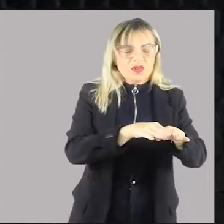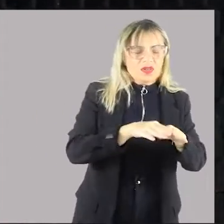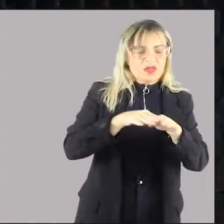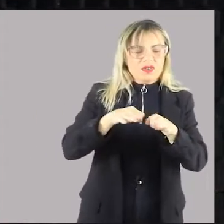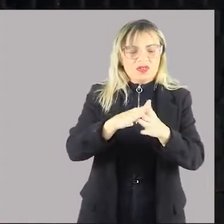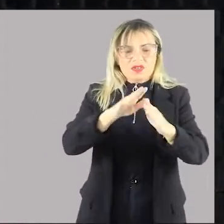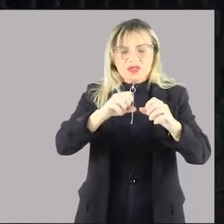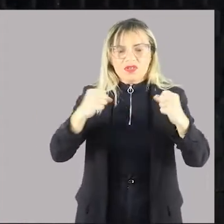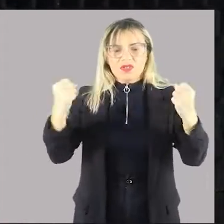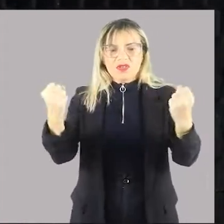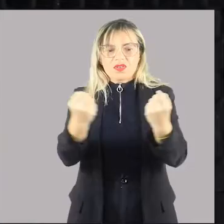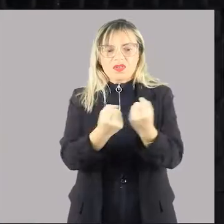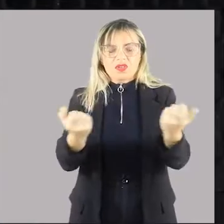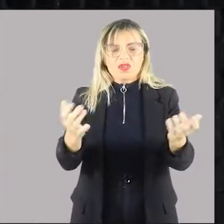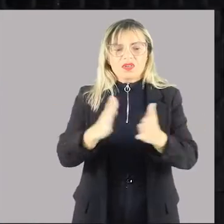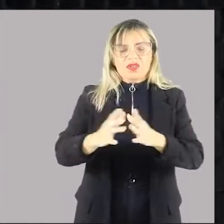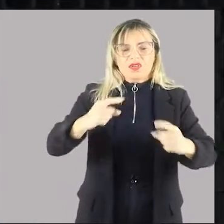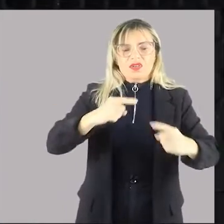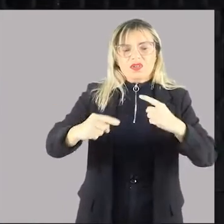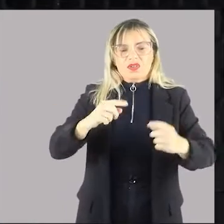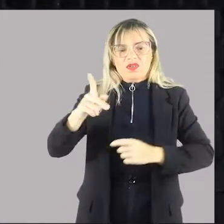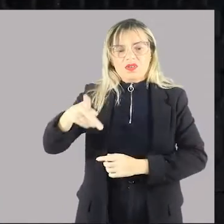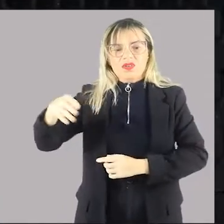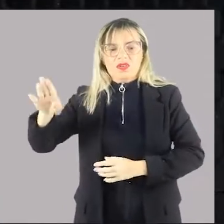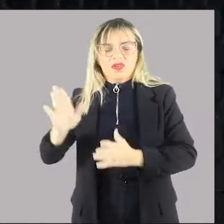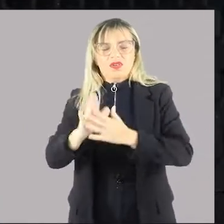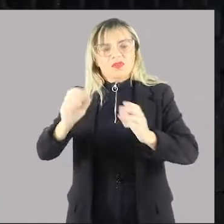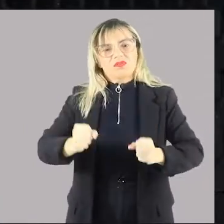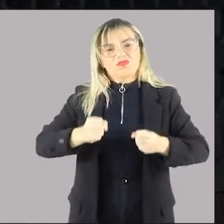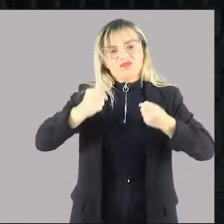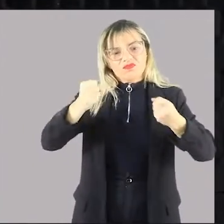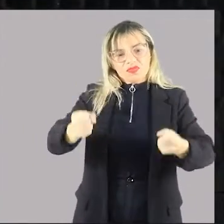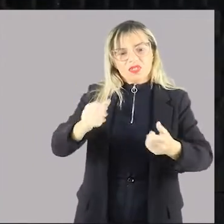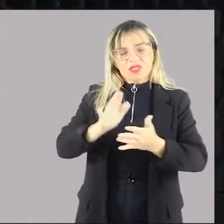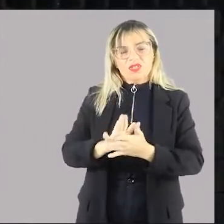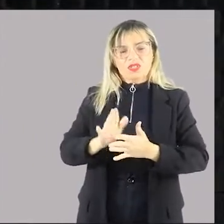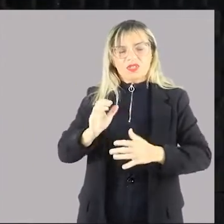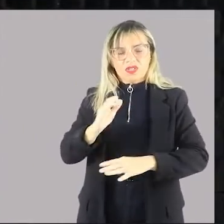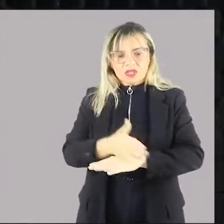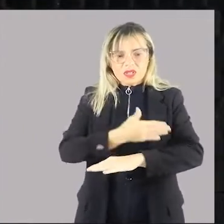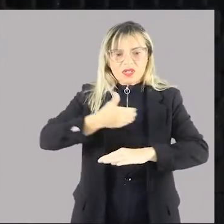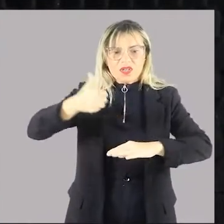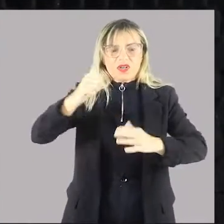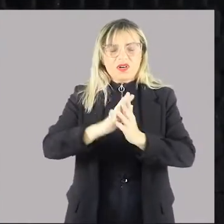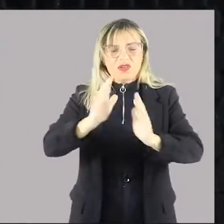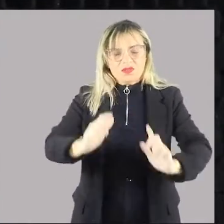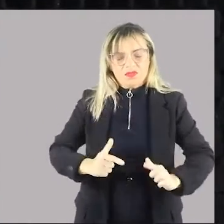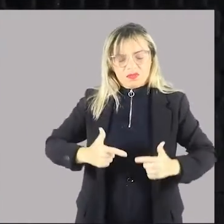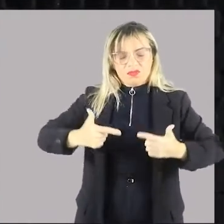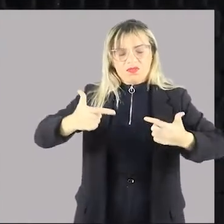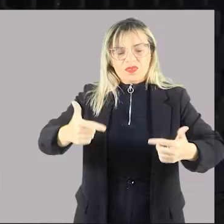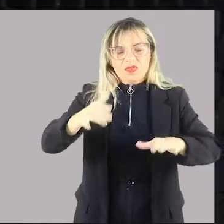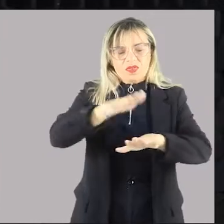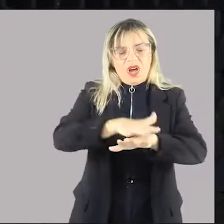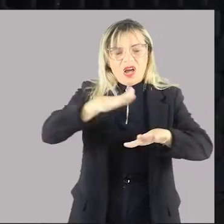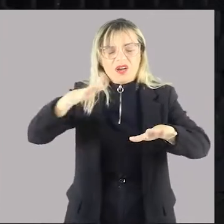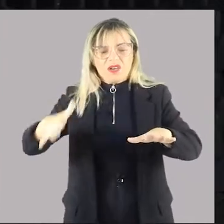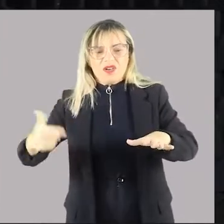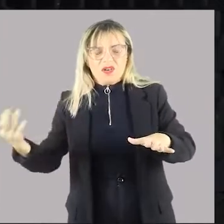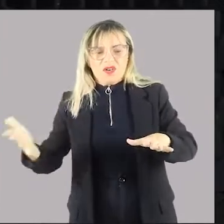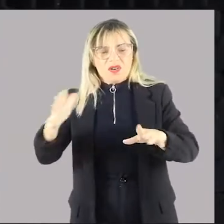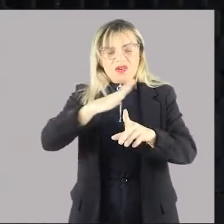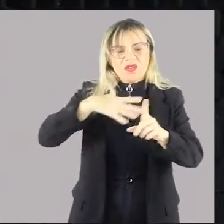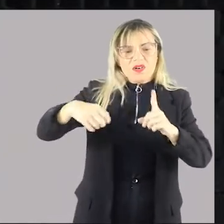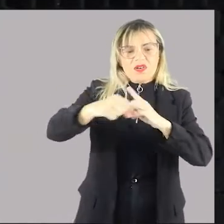políticas públicas que pudesse oferecer um melhor combate à exclusão social e